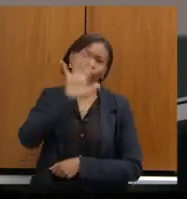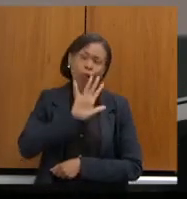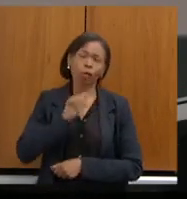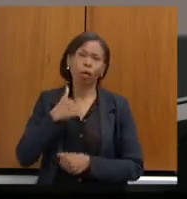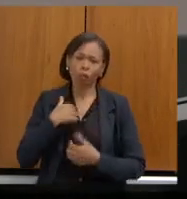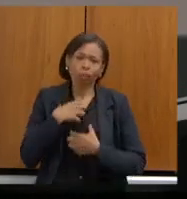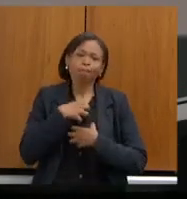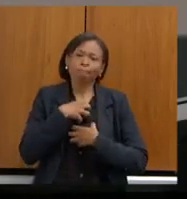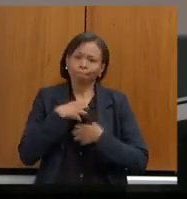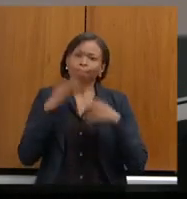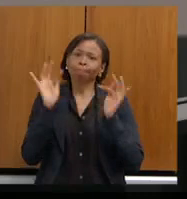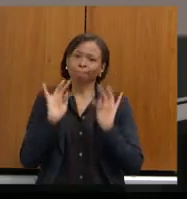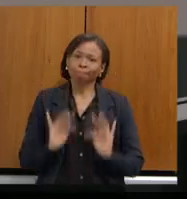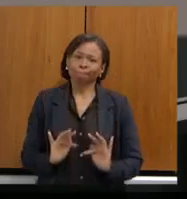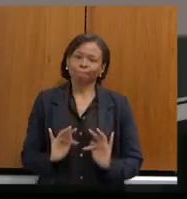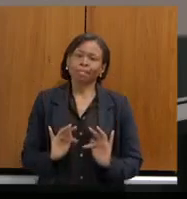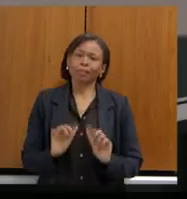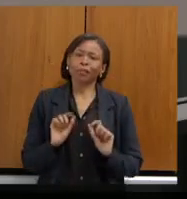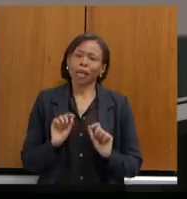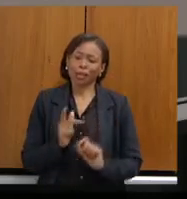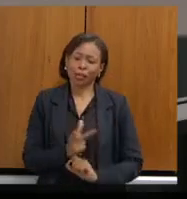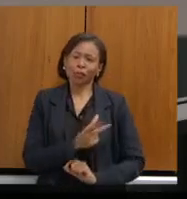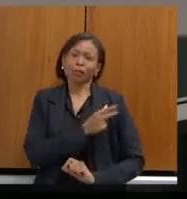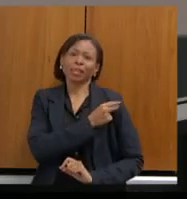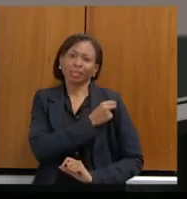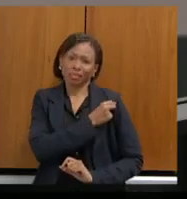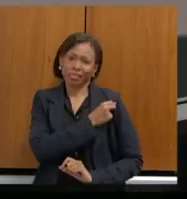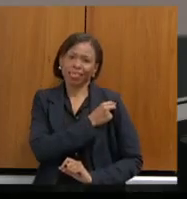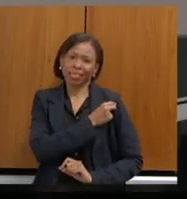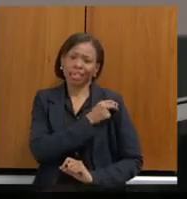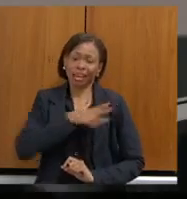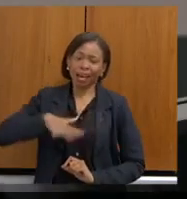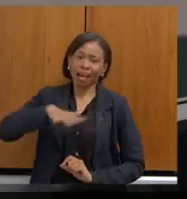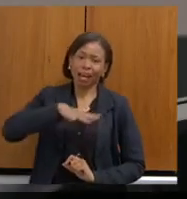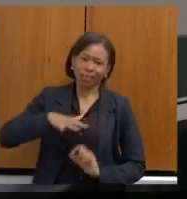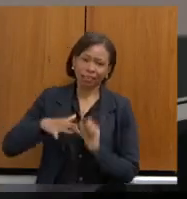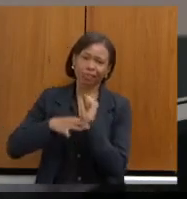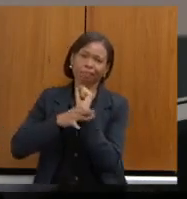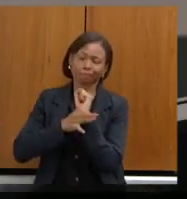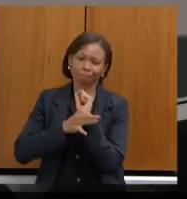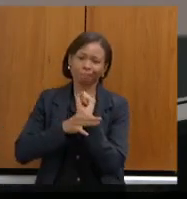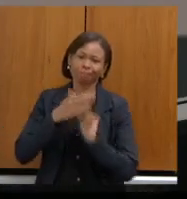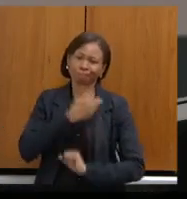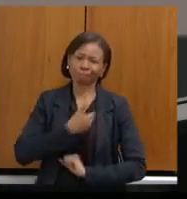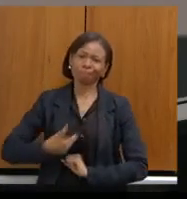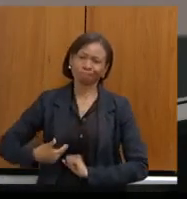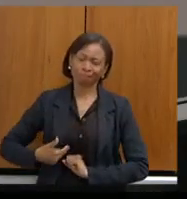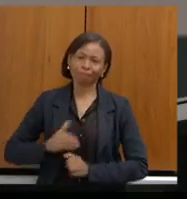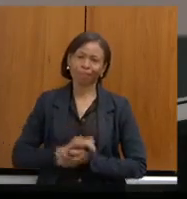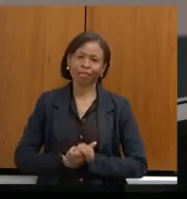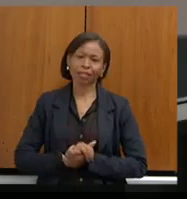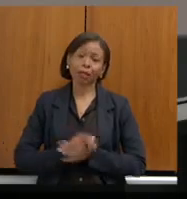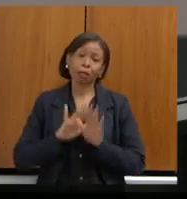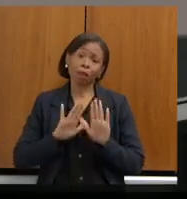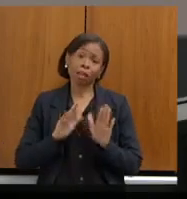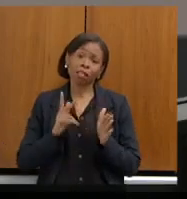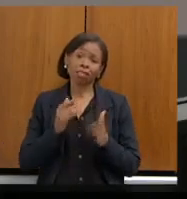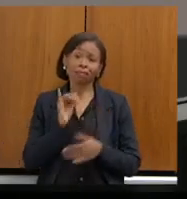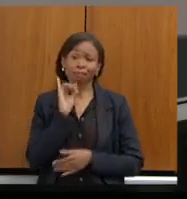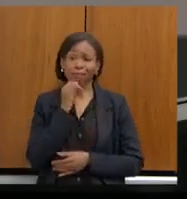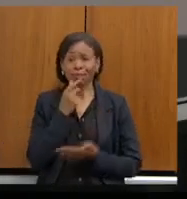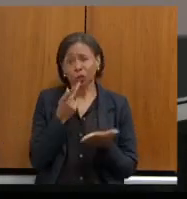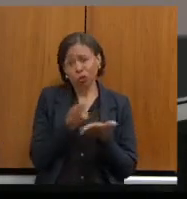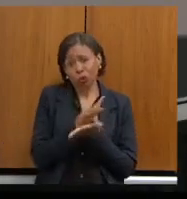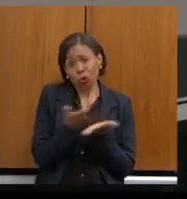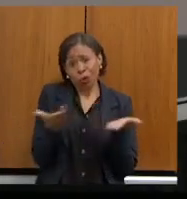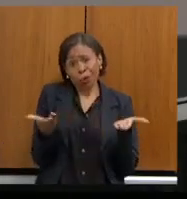colocada a possibilidade de vacinar o pessoal da segurança pública como língua aqui Infelizmente o Infortúnio que teve hoje